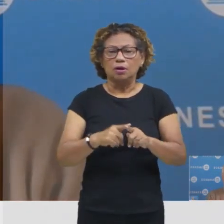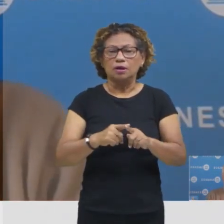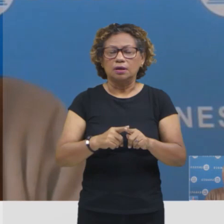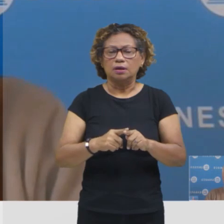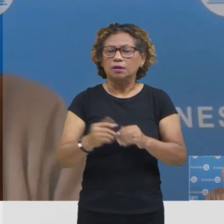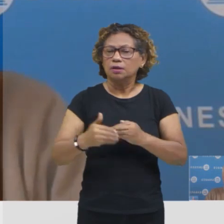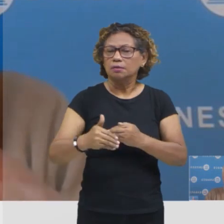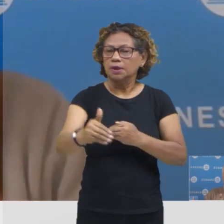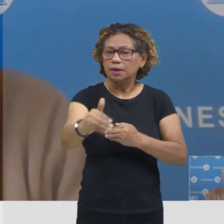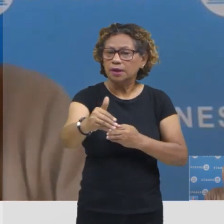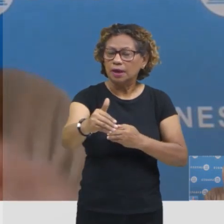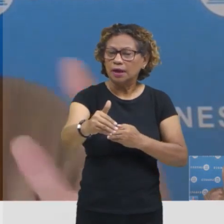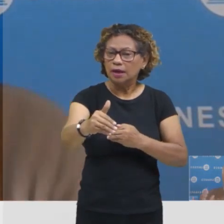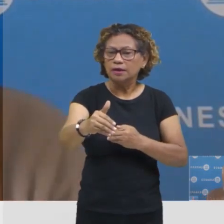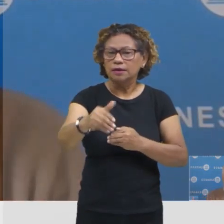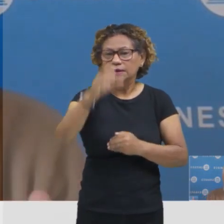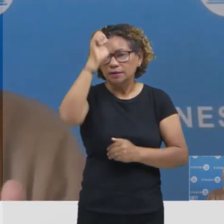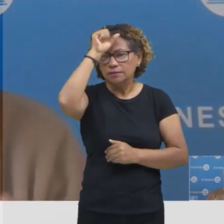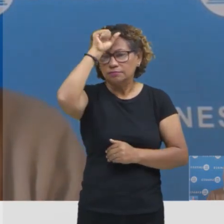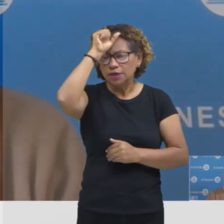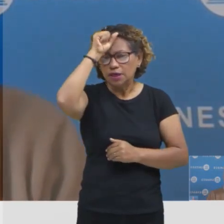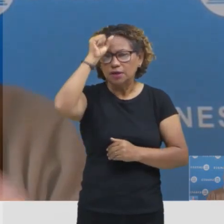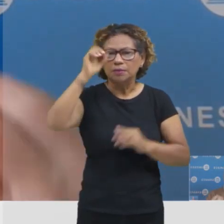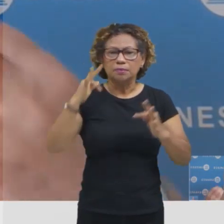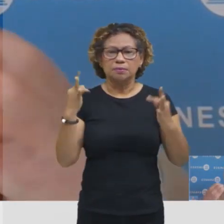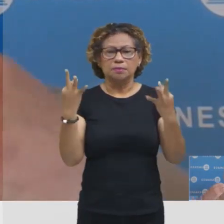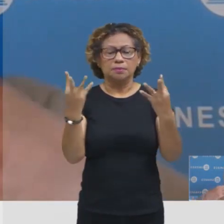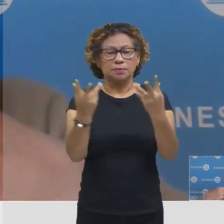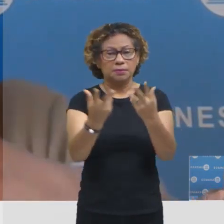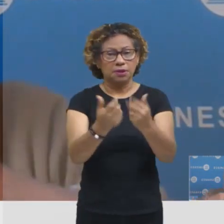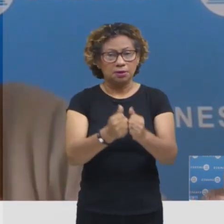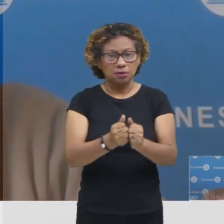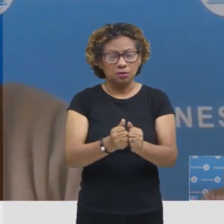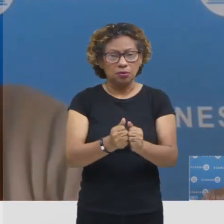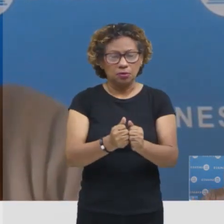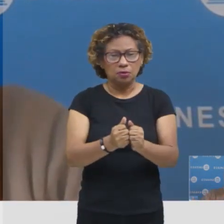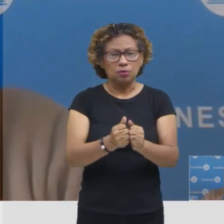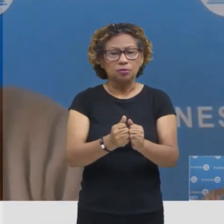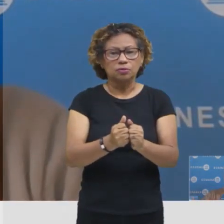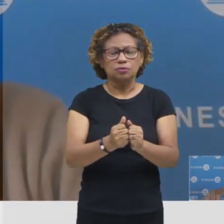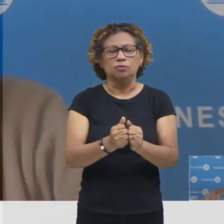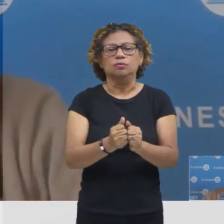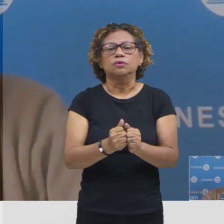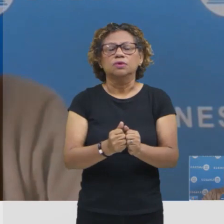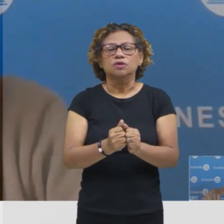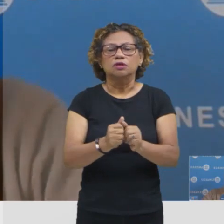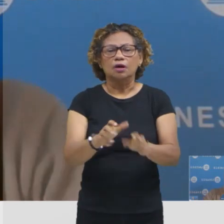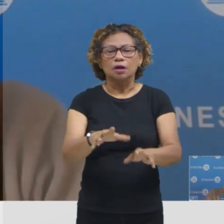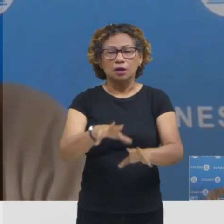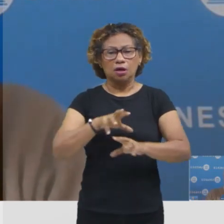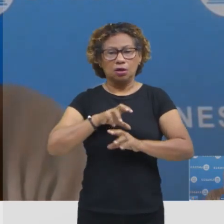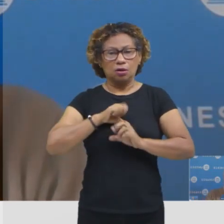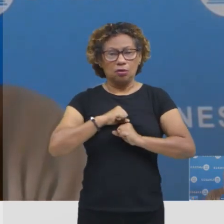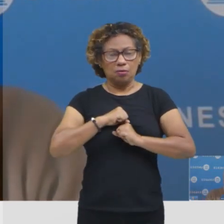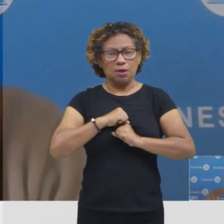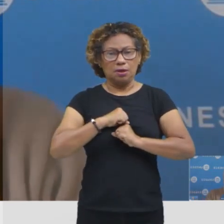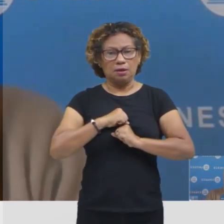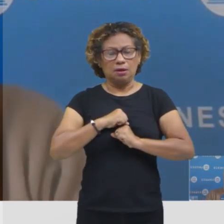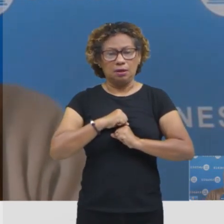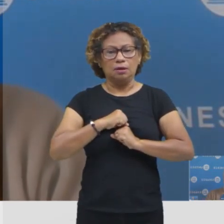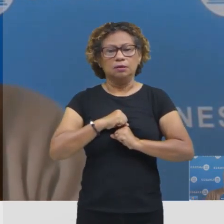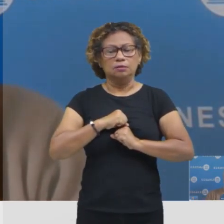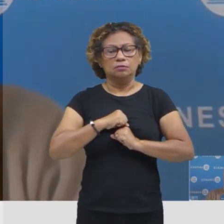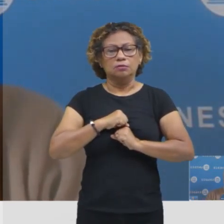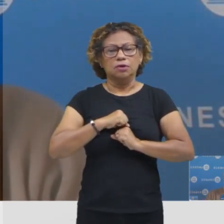aprendizagens, vai ser um período de aprendizagens para todos nós, incorporando estas aprendizagens para transformar a